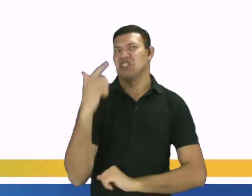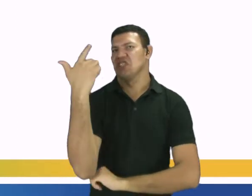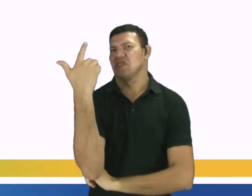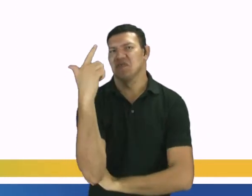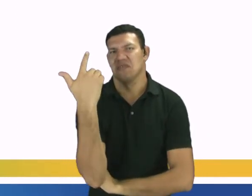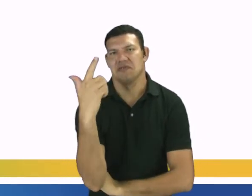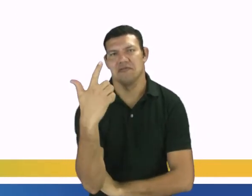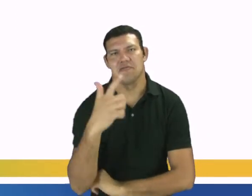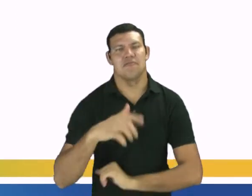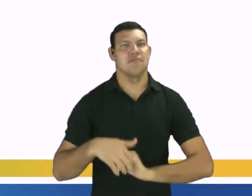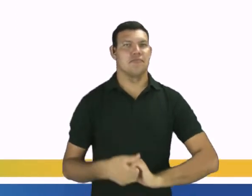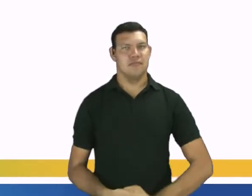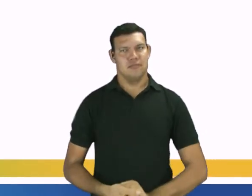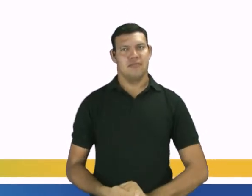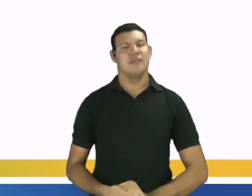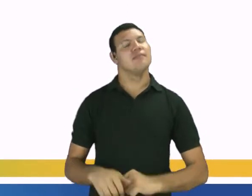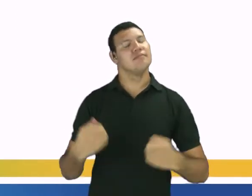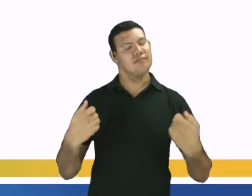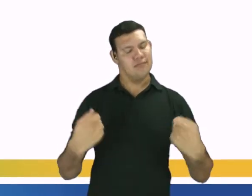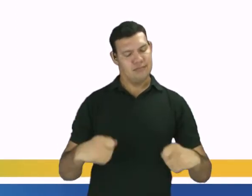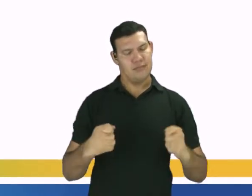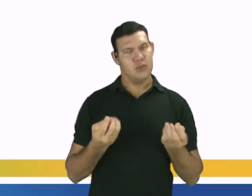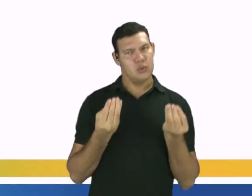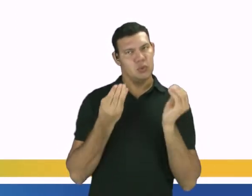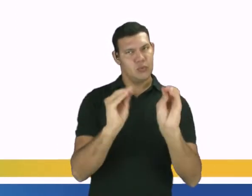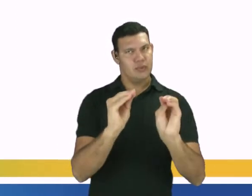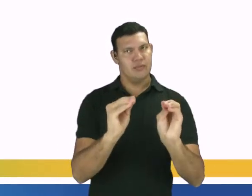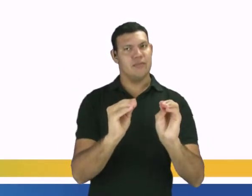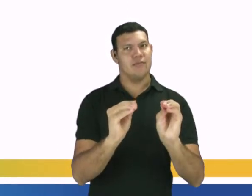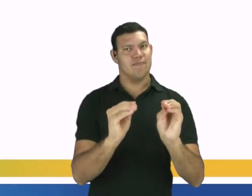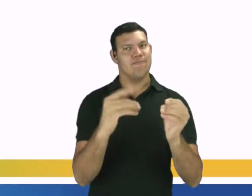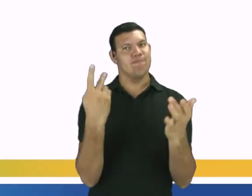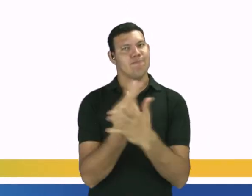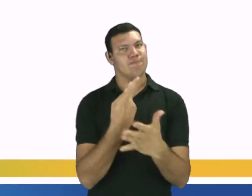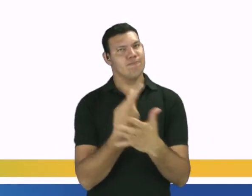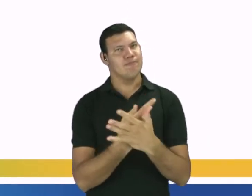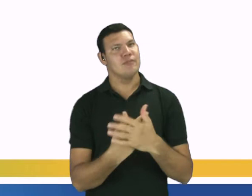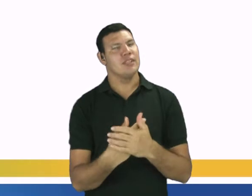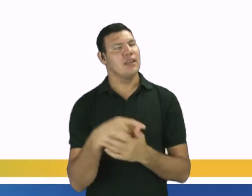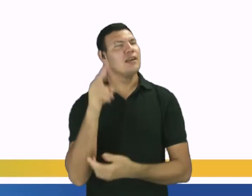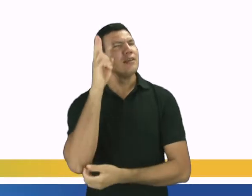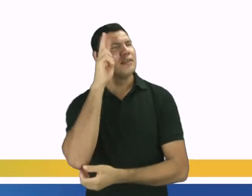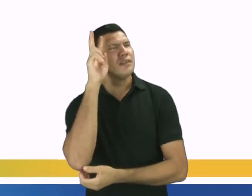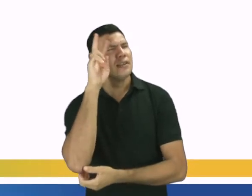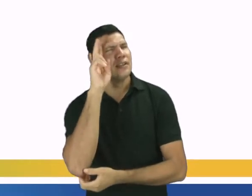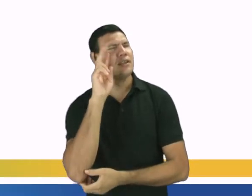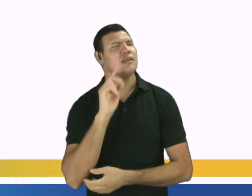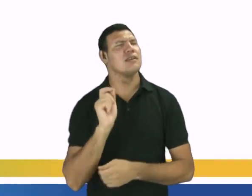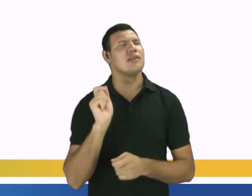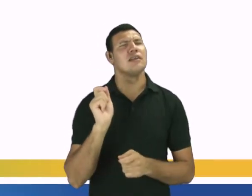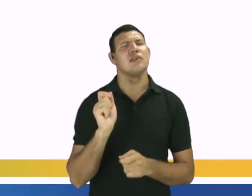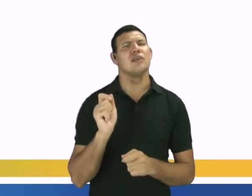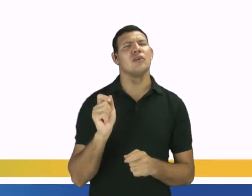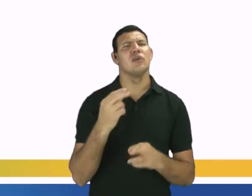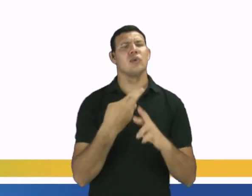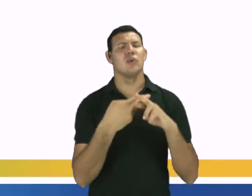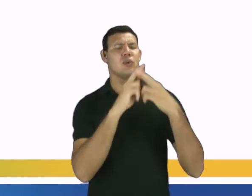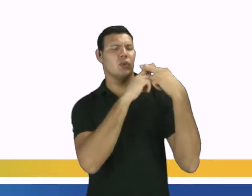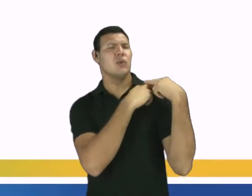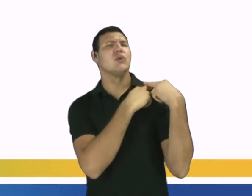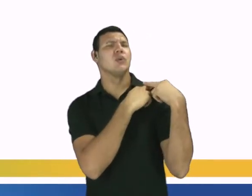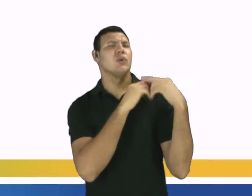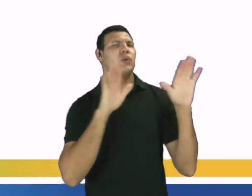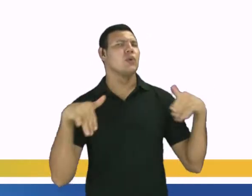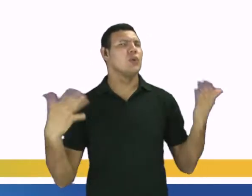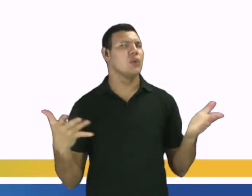tinha, certo? Então nós precisamos colocar, porque senão estará errado. Vocês lembram para que serve essa exclamação em espanhol? Serve